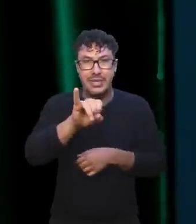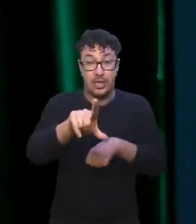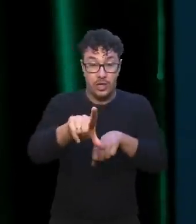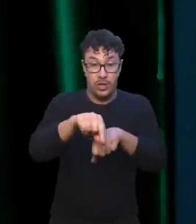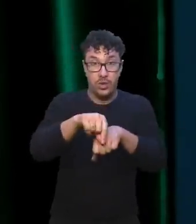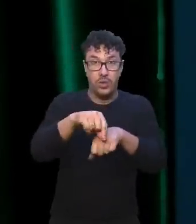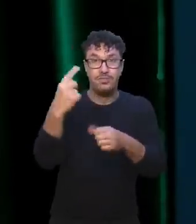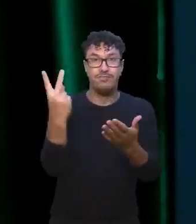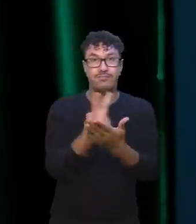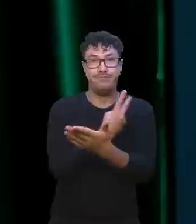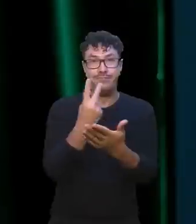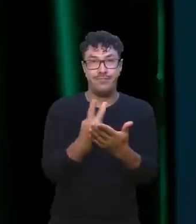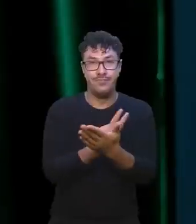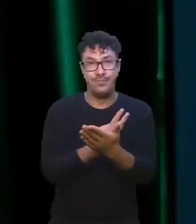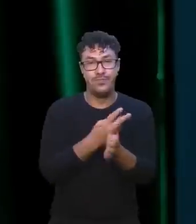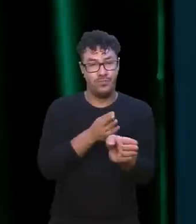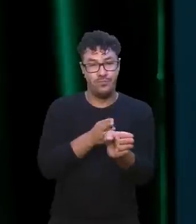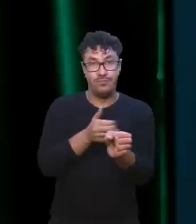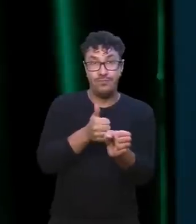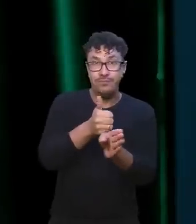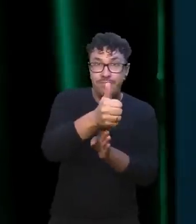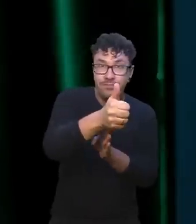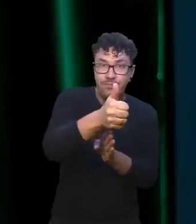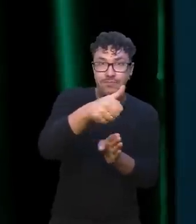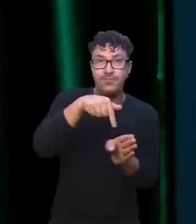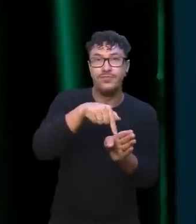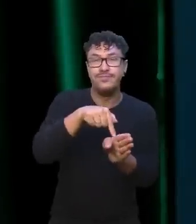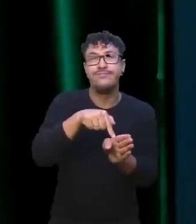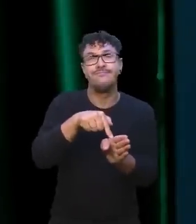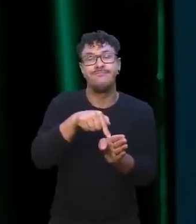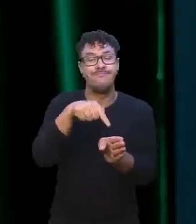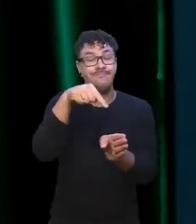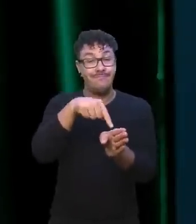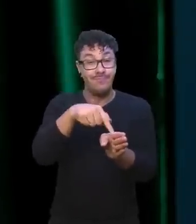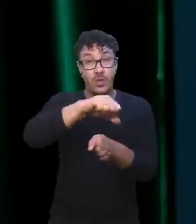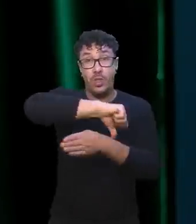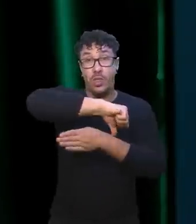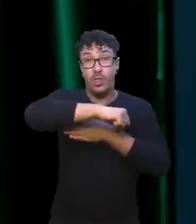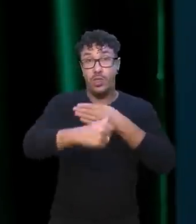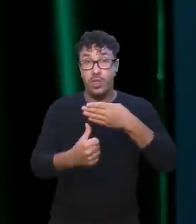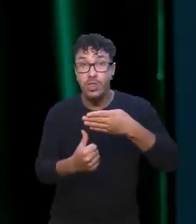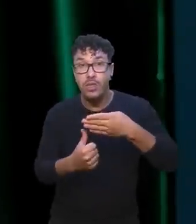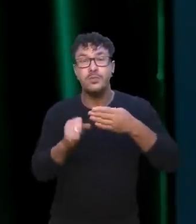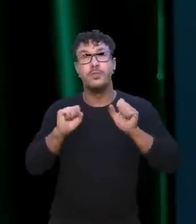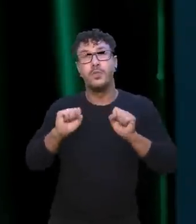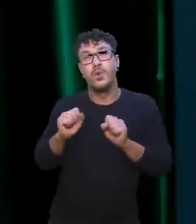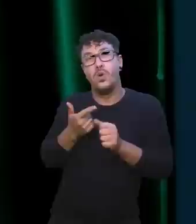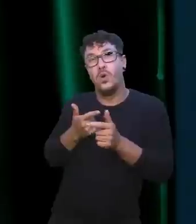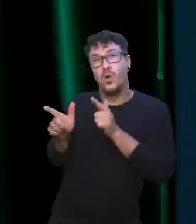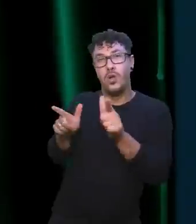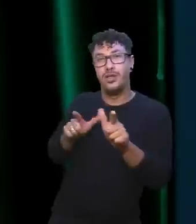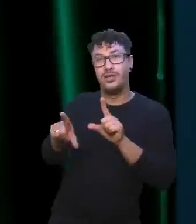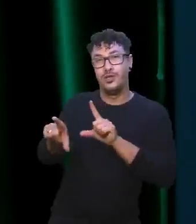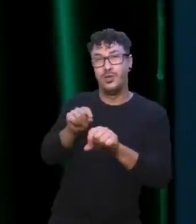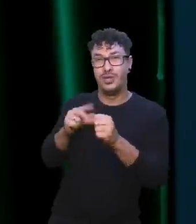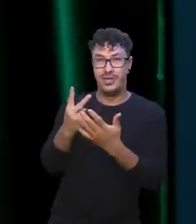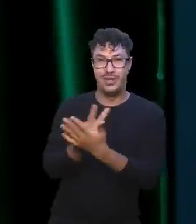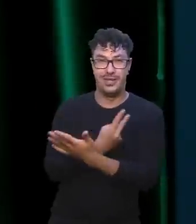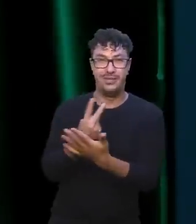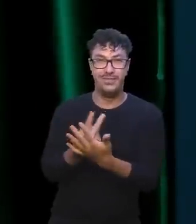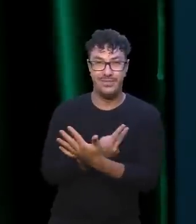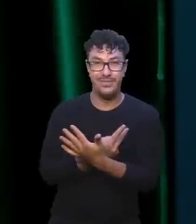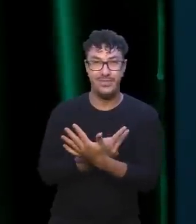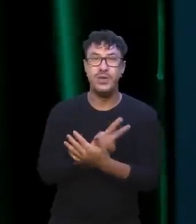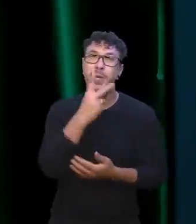que nós fazemos do ponto de vista moral, abre oportunidades para outras escolhas erradas. É como a pessoa